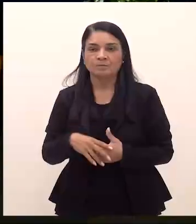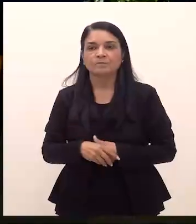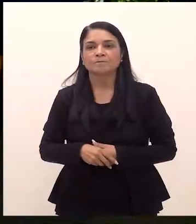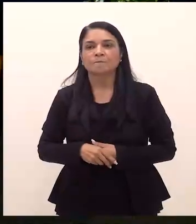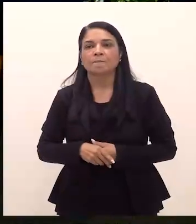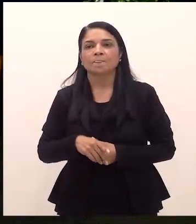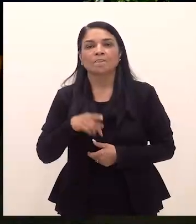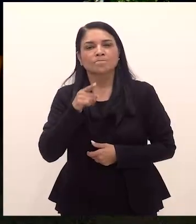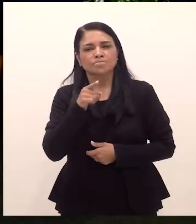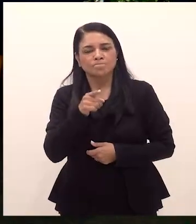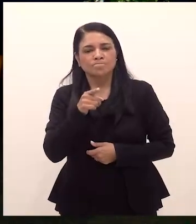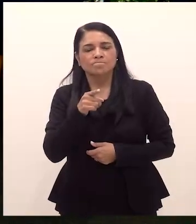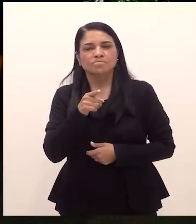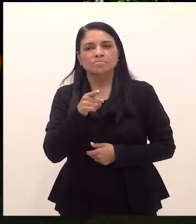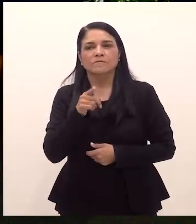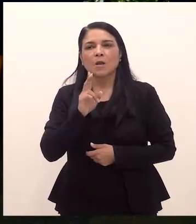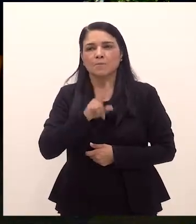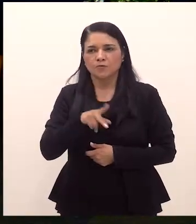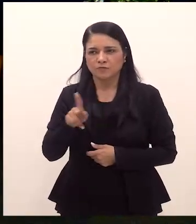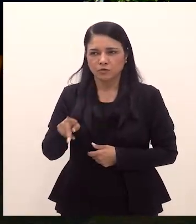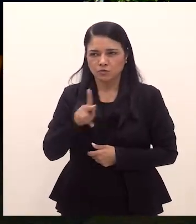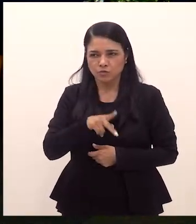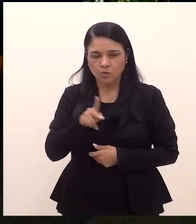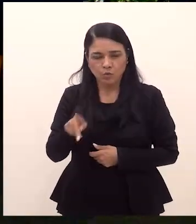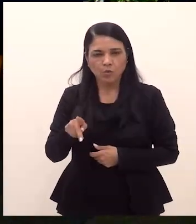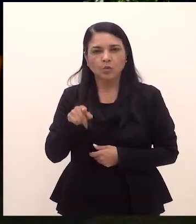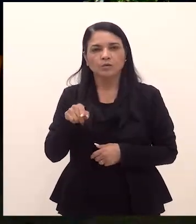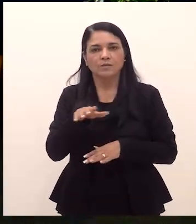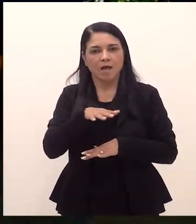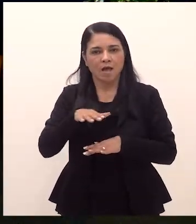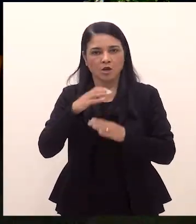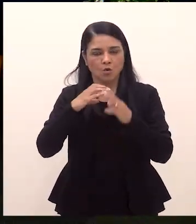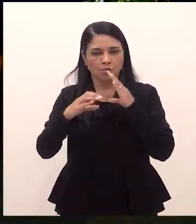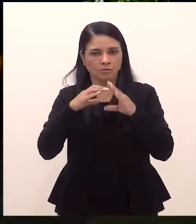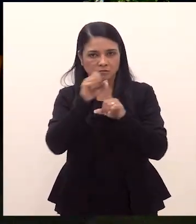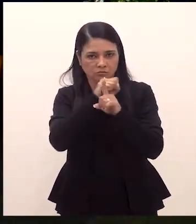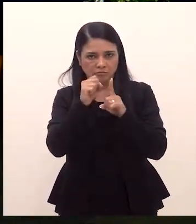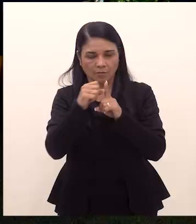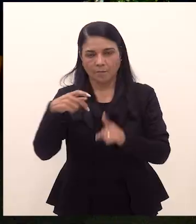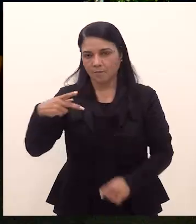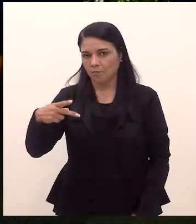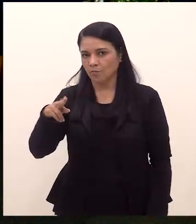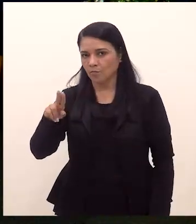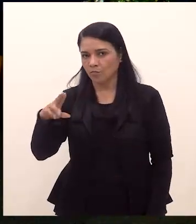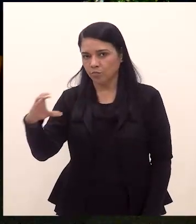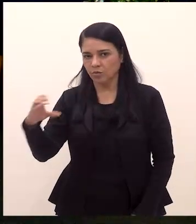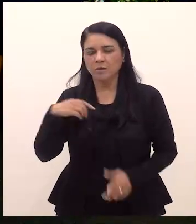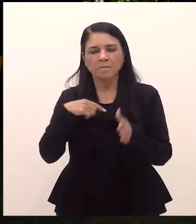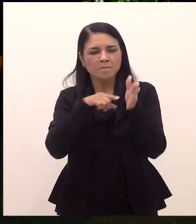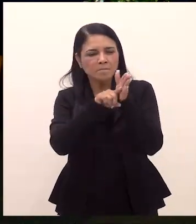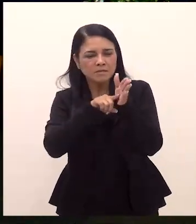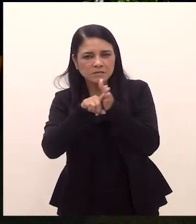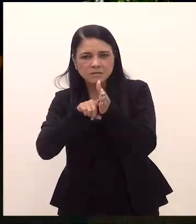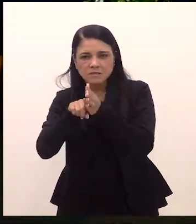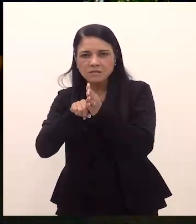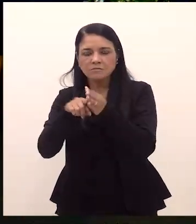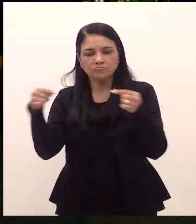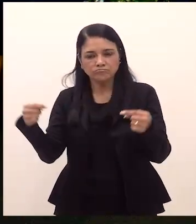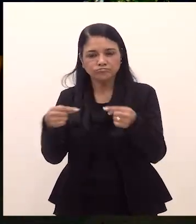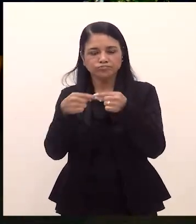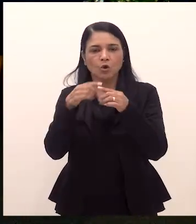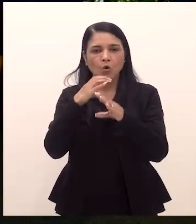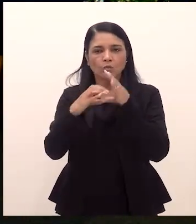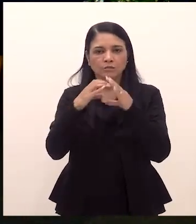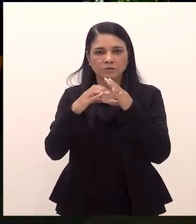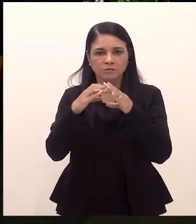no Brasil. E você fala também, você é professor e na área de comunicação social da PUC, você faz algumas pesquisas